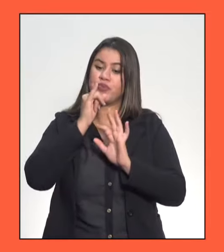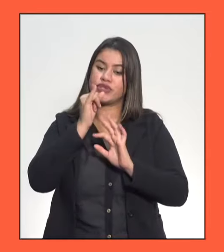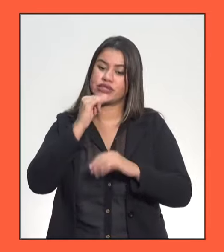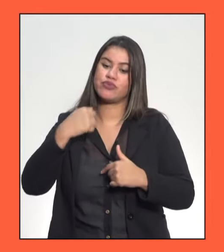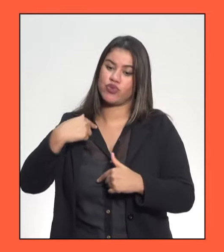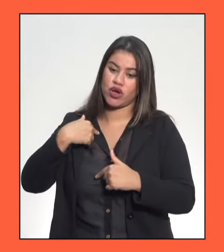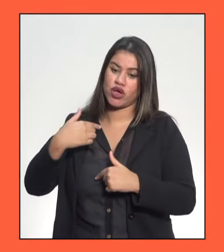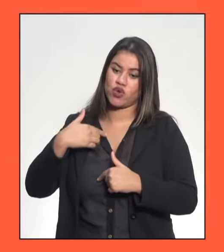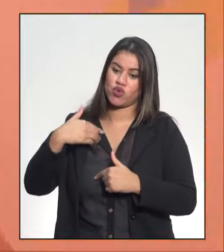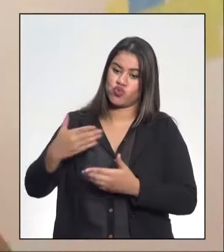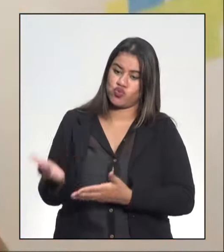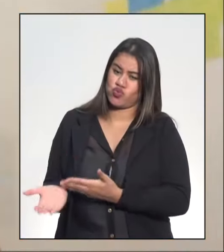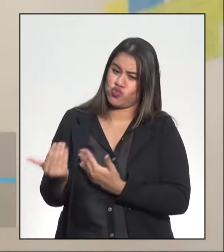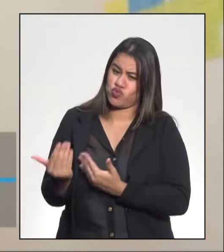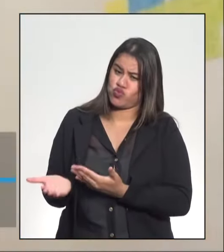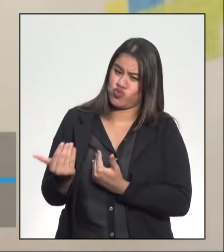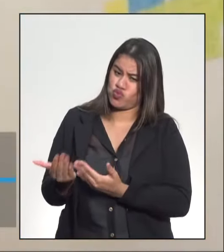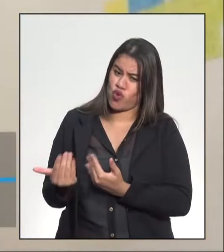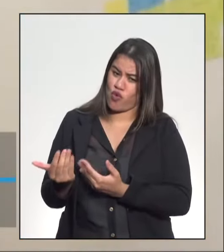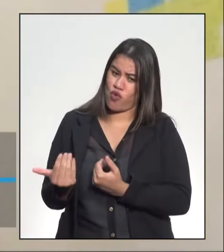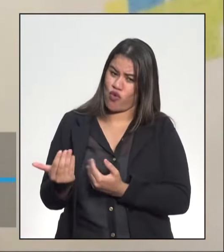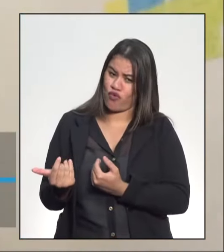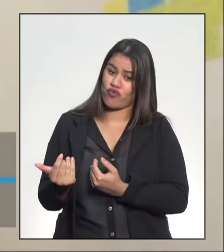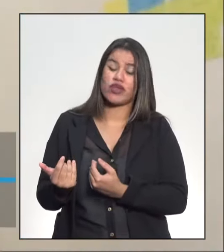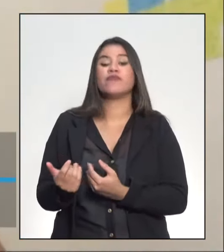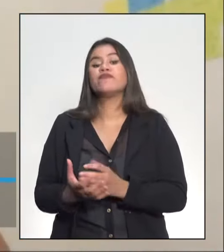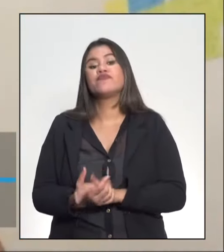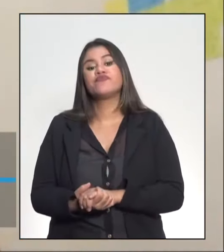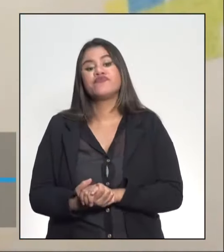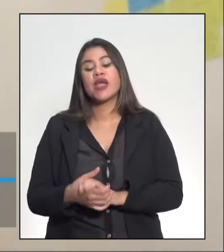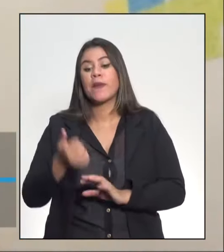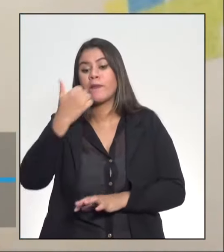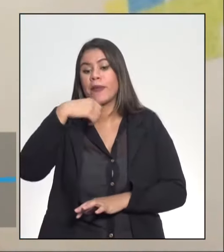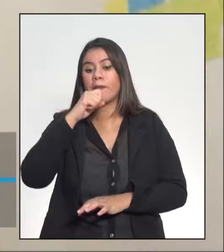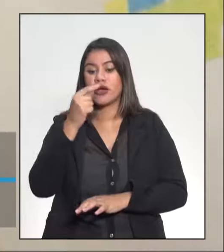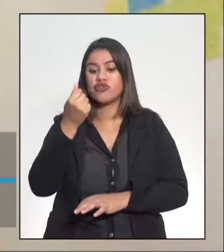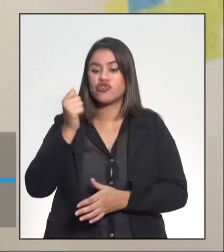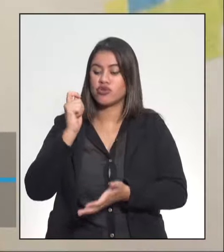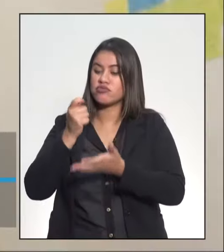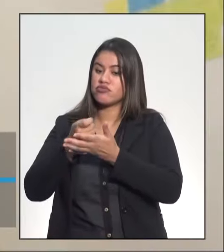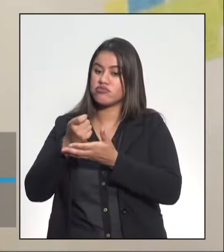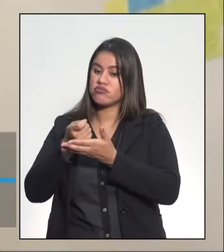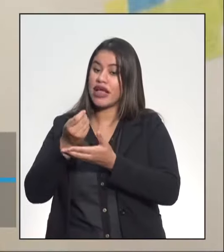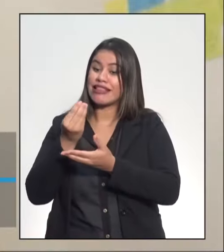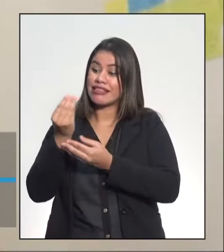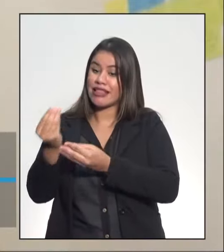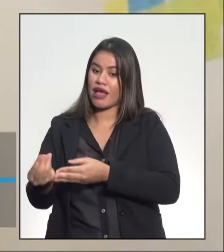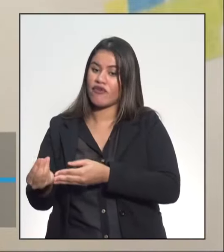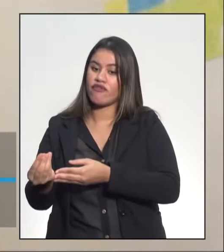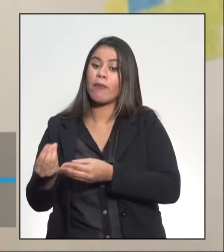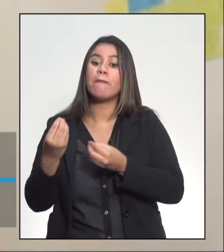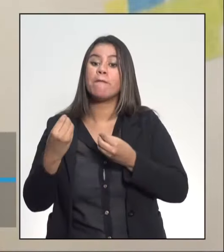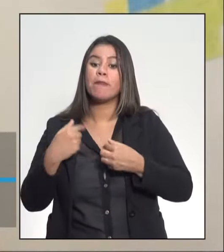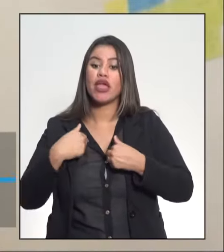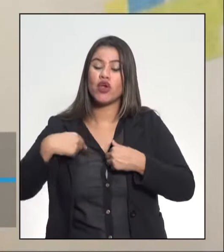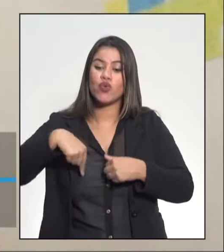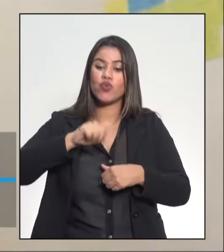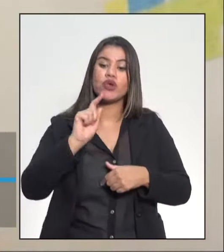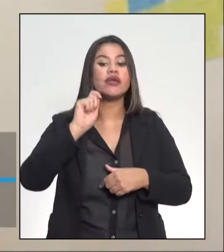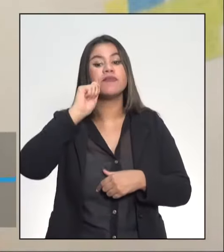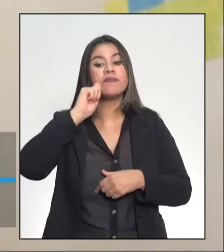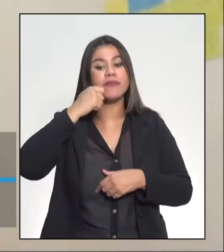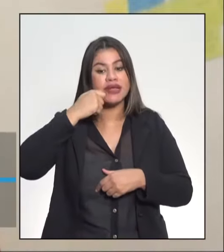novo, bem mais novo, tá, gente? Minha mãe dava dinheiro pra mim na padaria. Se eu não tivesse a informação que eu tinha que comprar